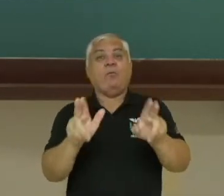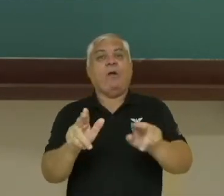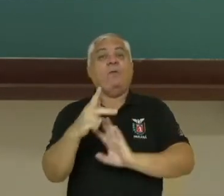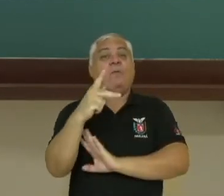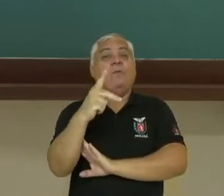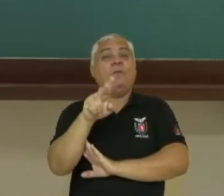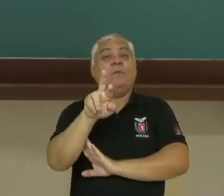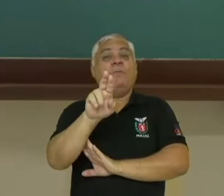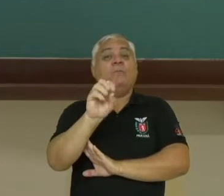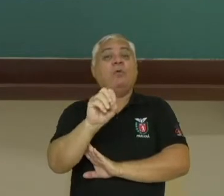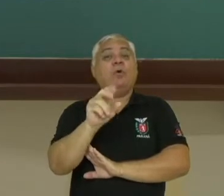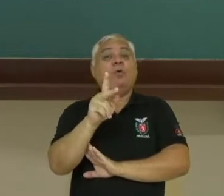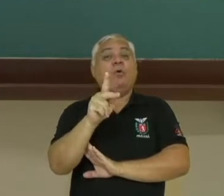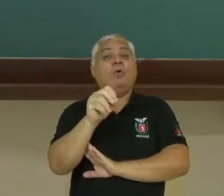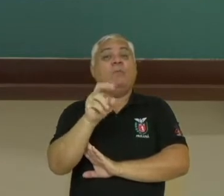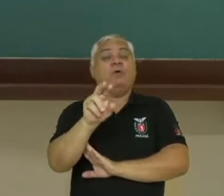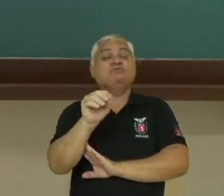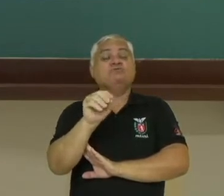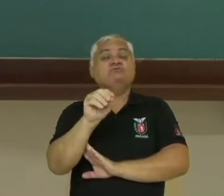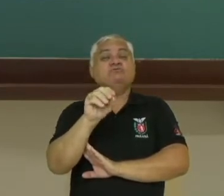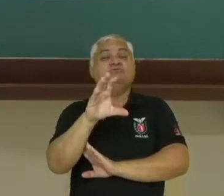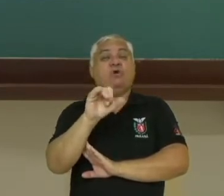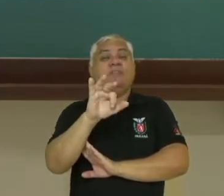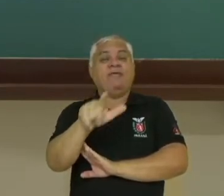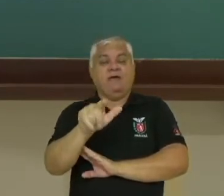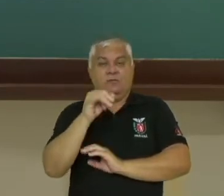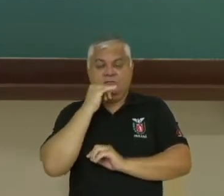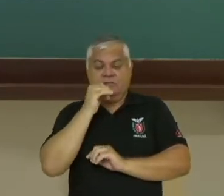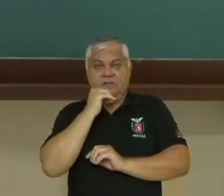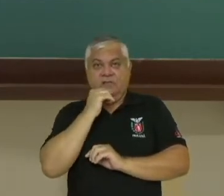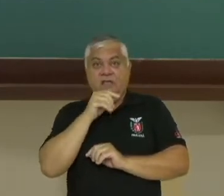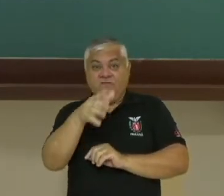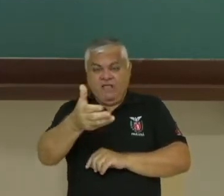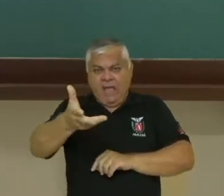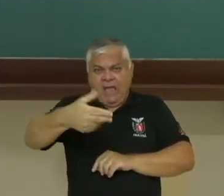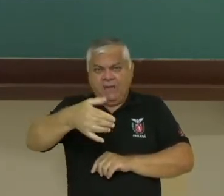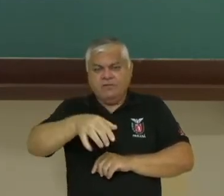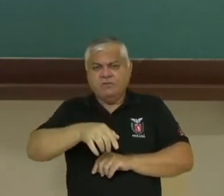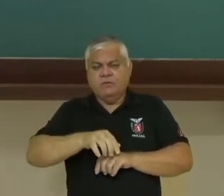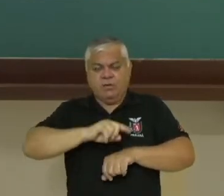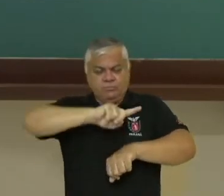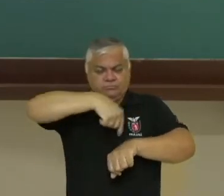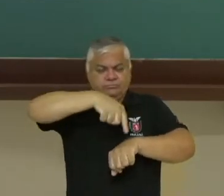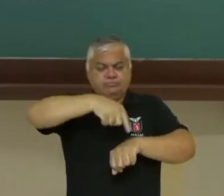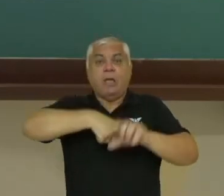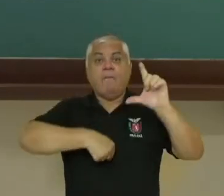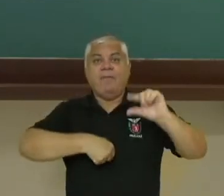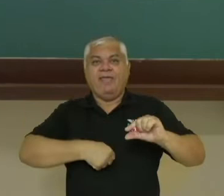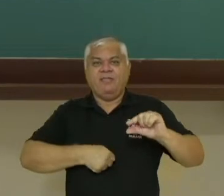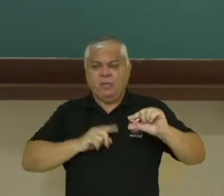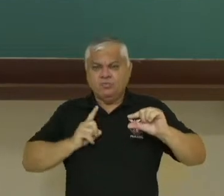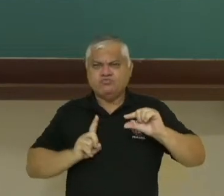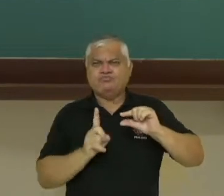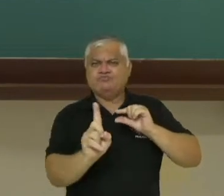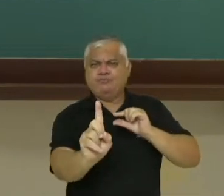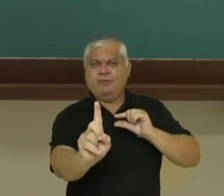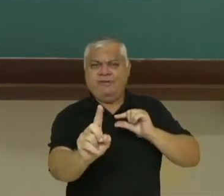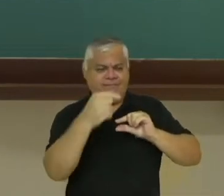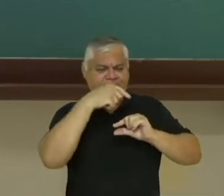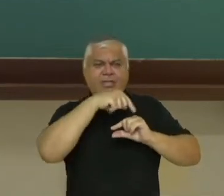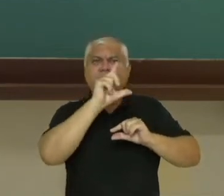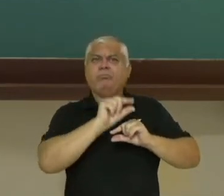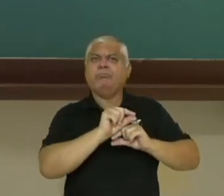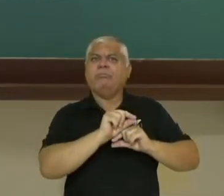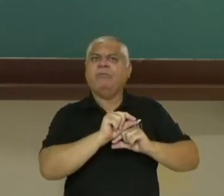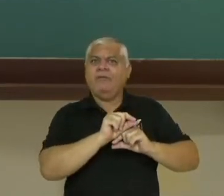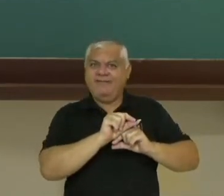beleza? Se você for mais rápido, menos tempo você demora para percorrer essa distância. É o que acontece com o Usain Bolt, certo? Então